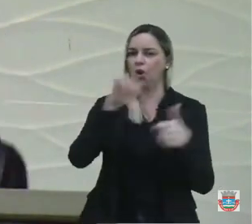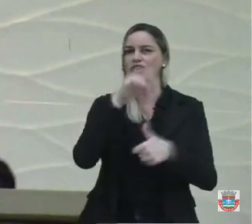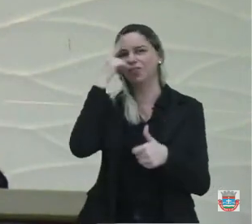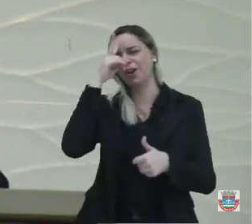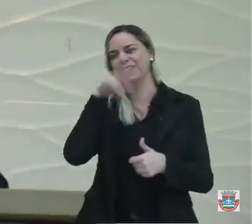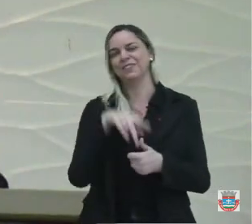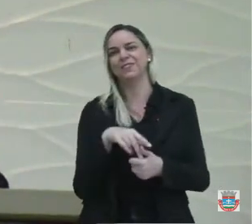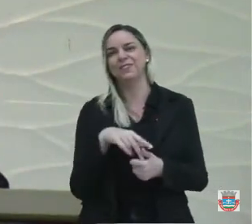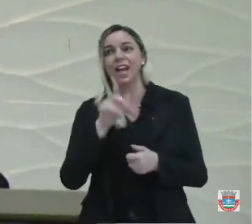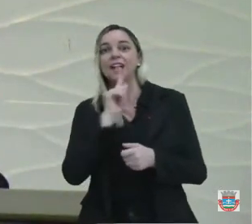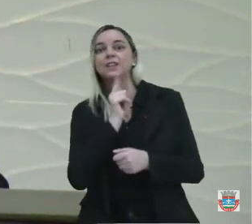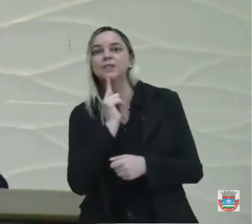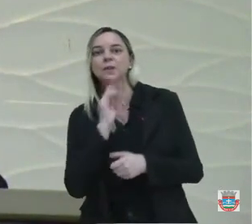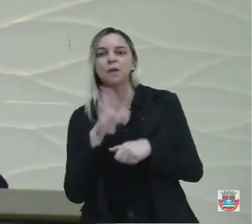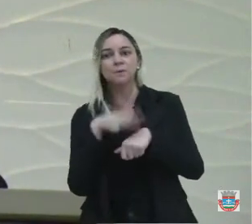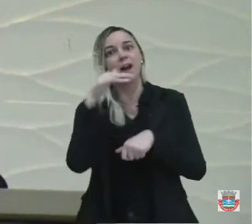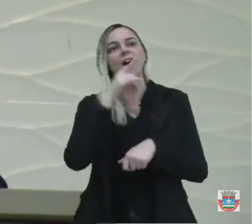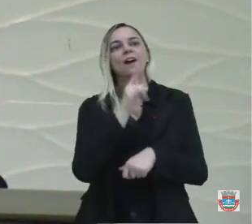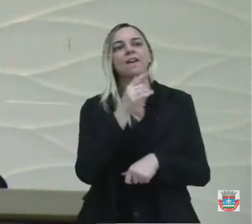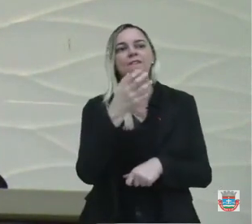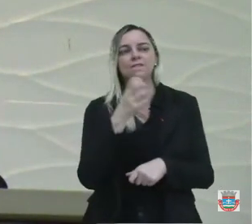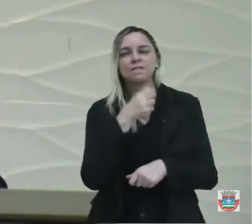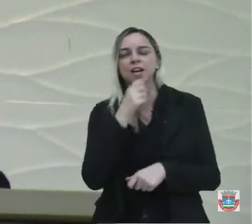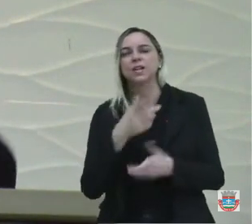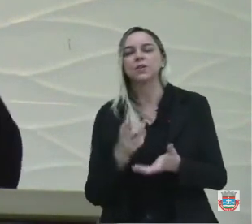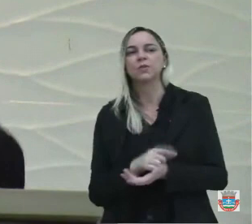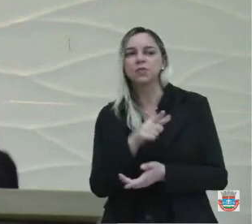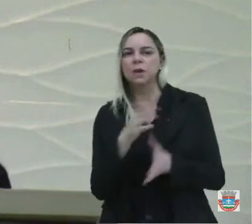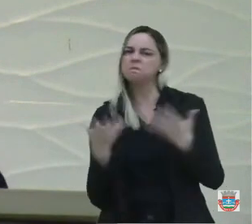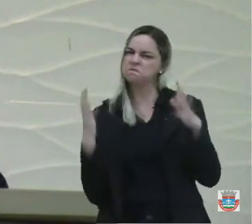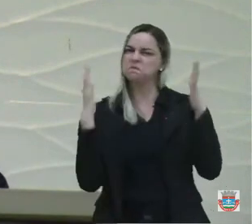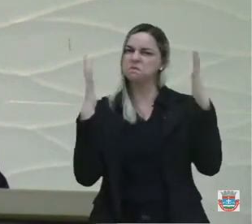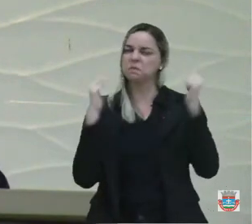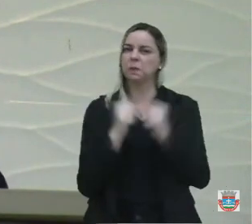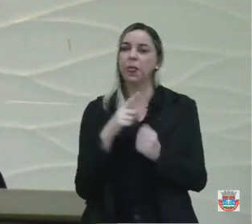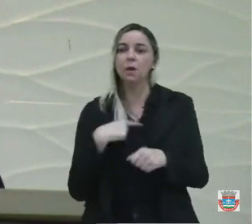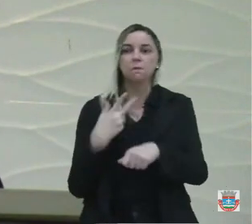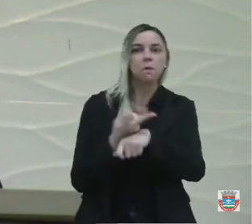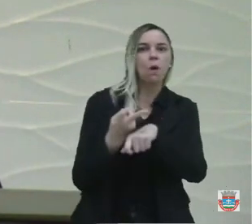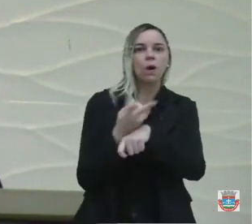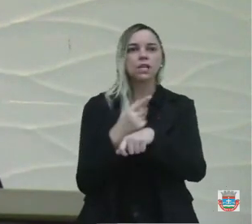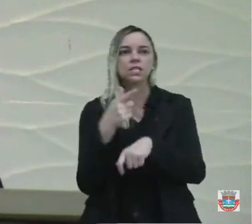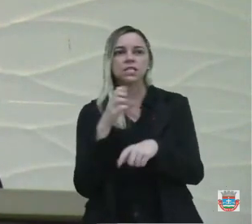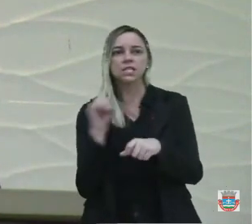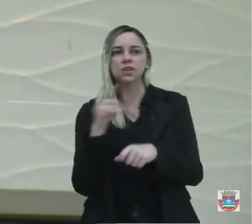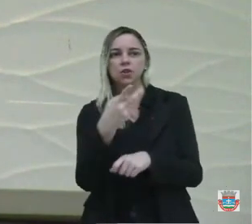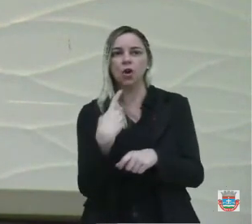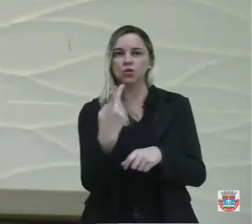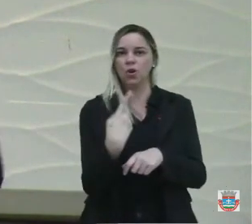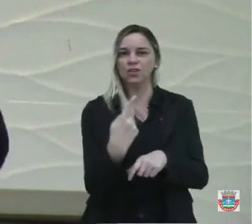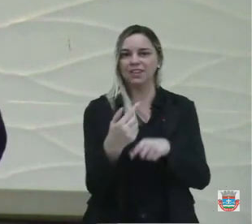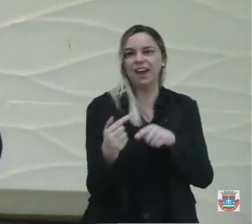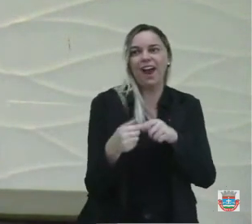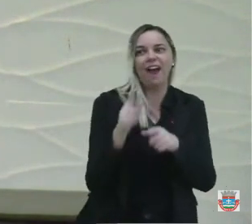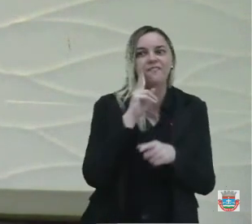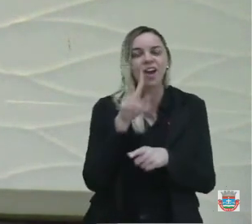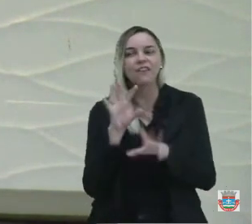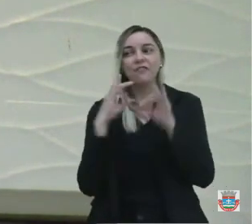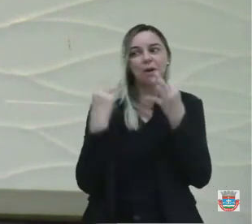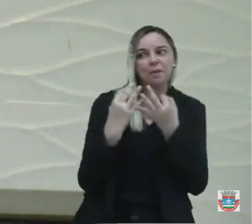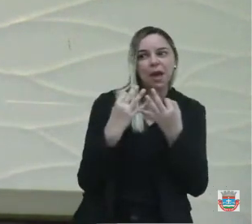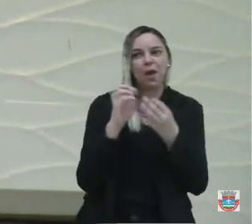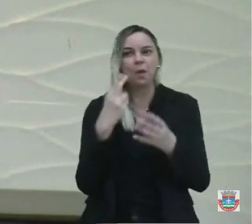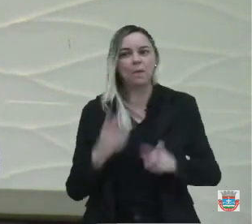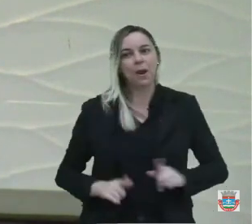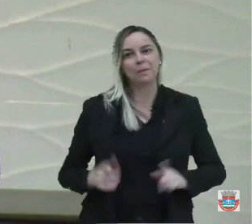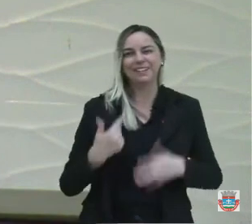isso. E é bom você fazer isso, tá de parabéns, viu? Depois vamos procurar saber se a gente é parente, né? Presidente, também quero